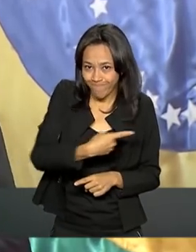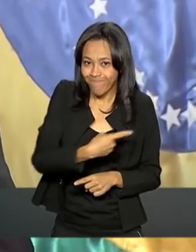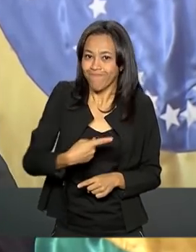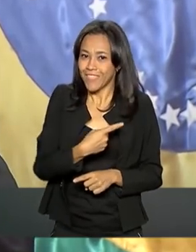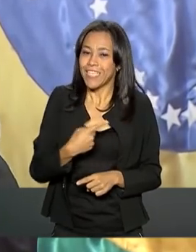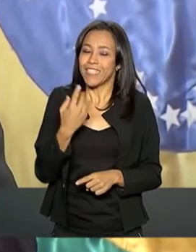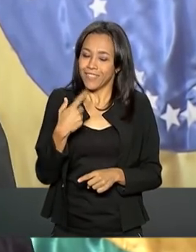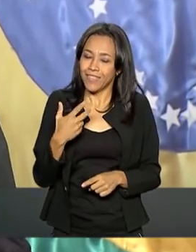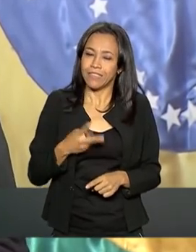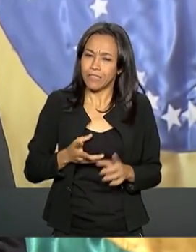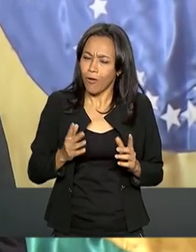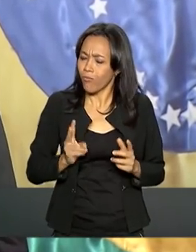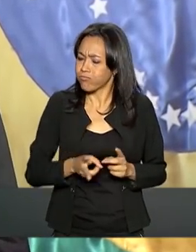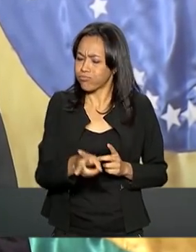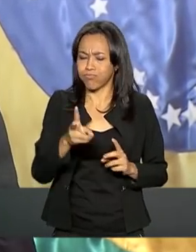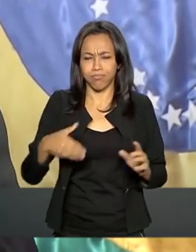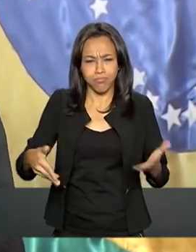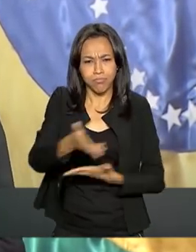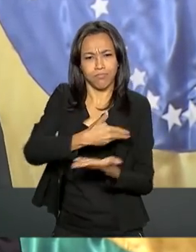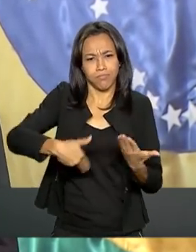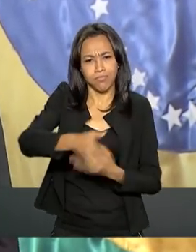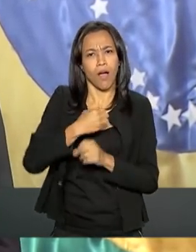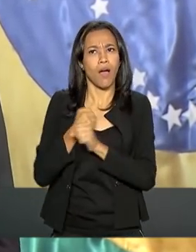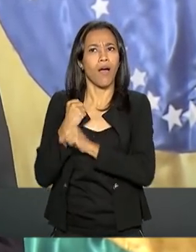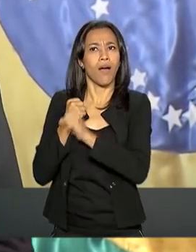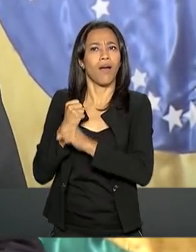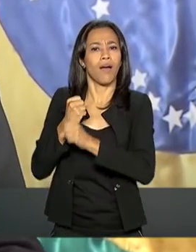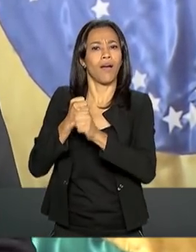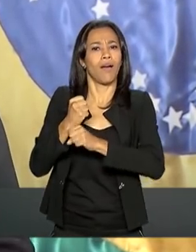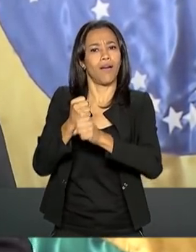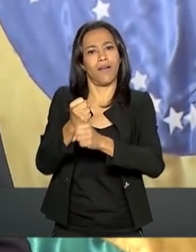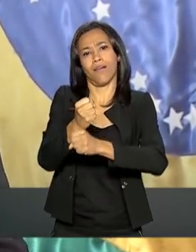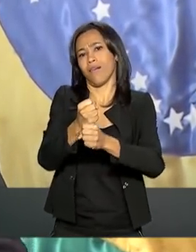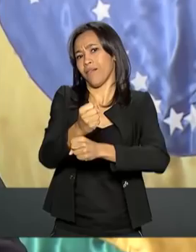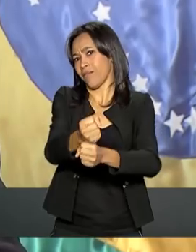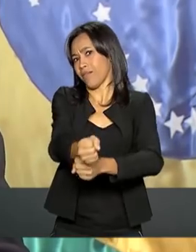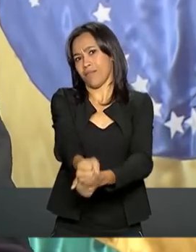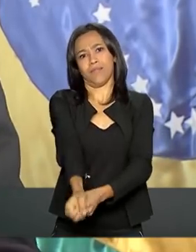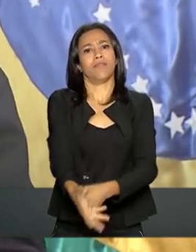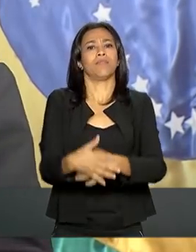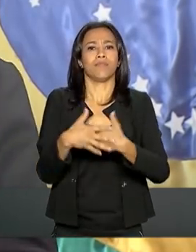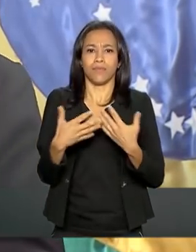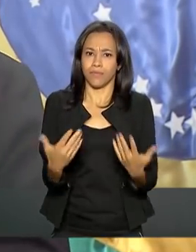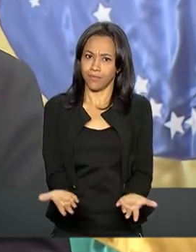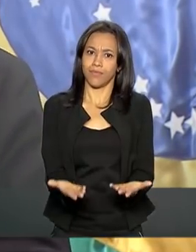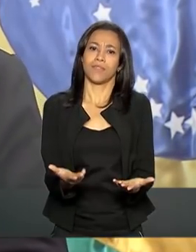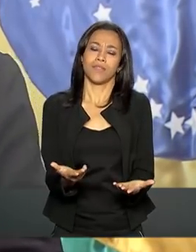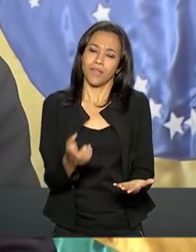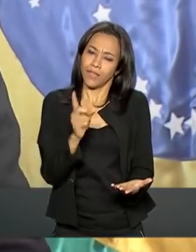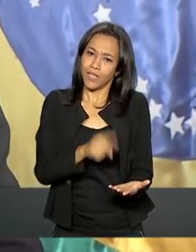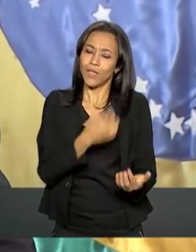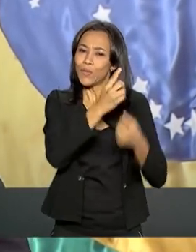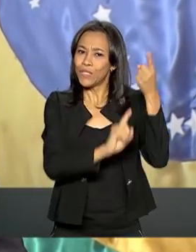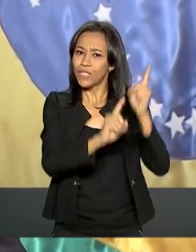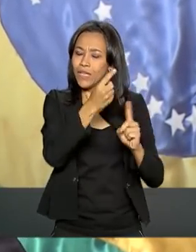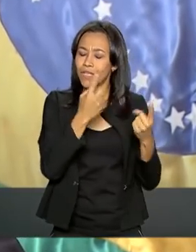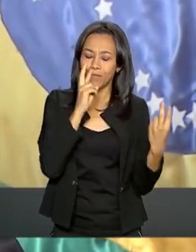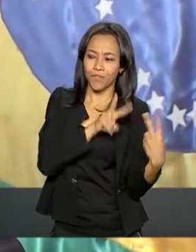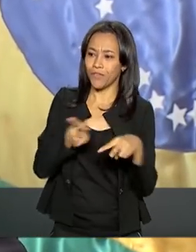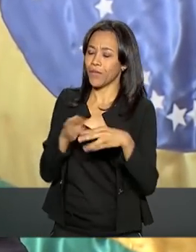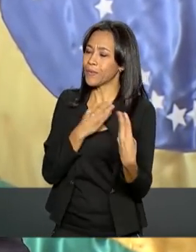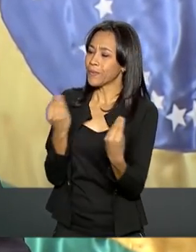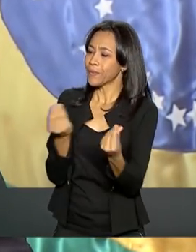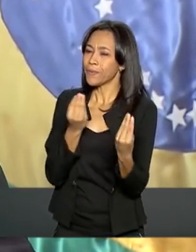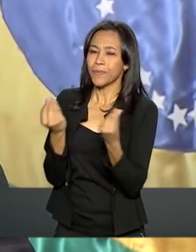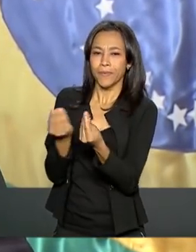limites, sem fronteiras, porque se estendeu ao longo do tempo, foi permanente, tem sido permanente. Isso é uma coisa que os chilenos apreciam muito e